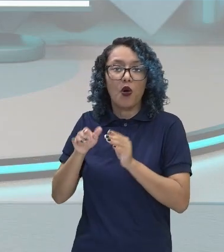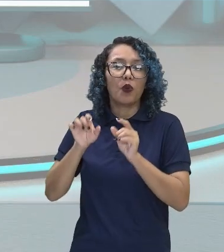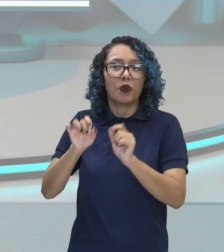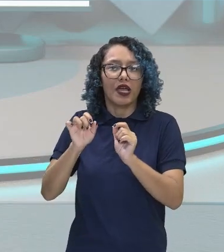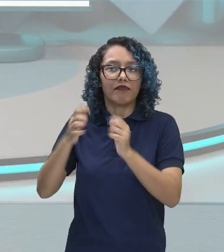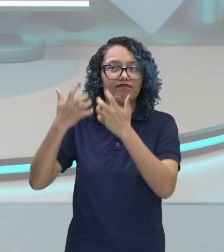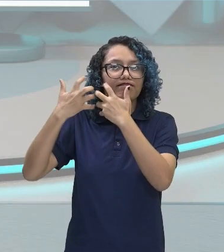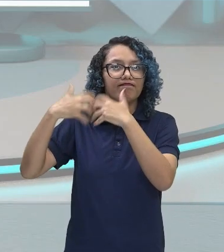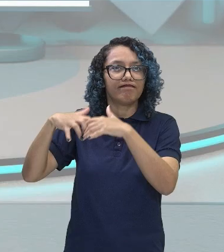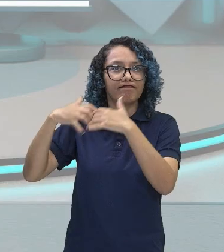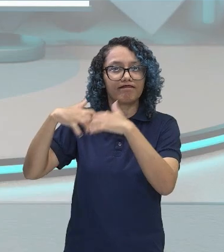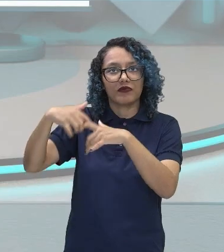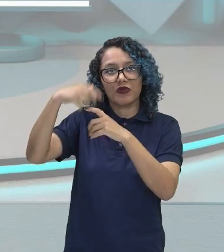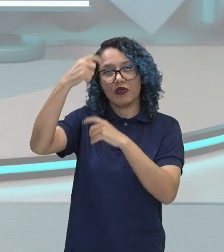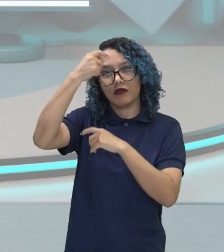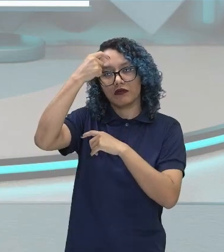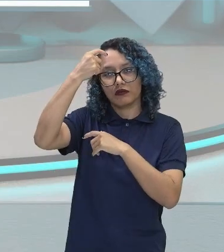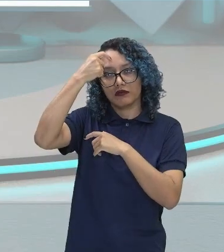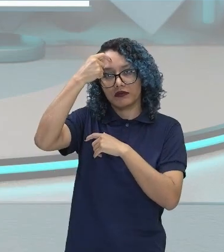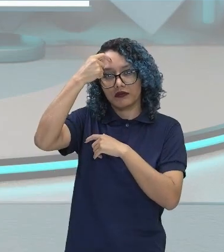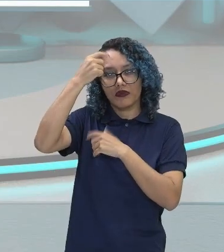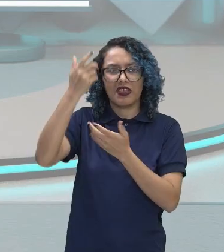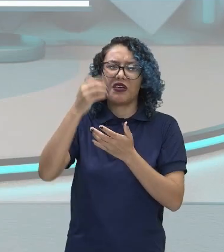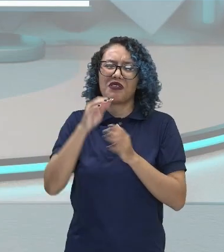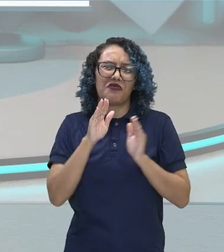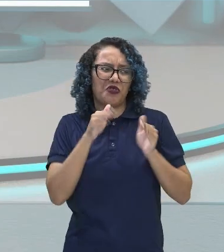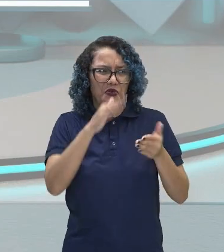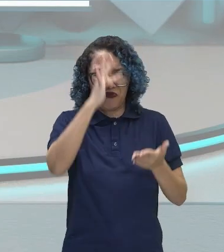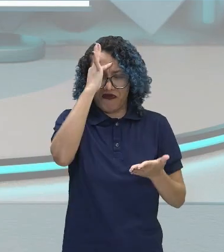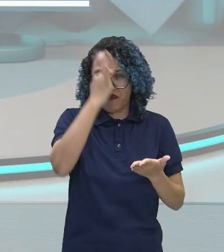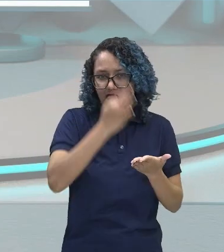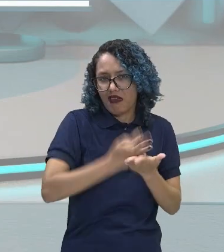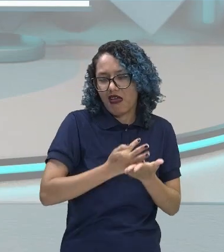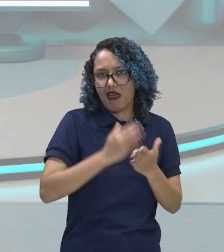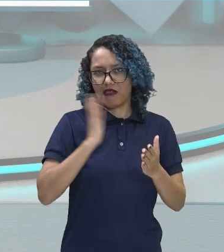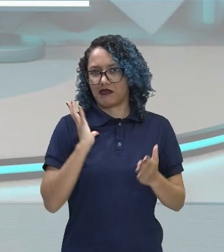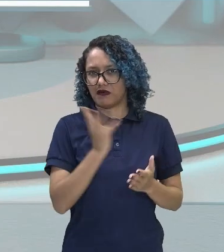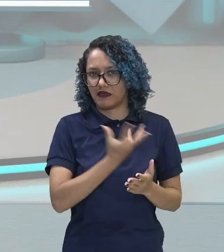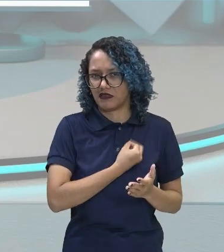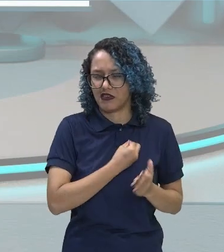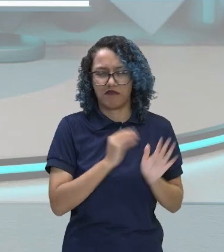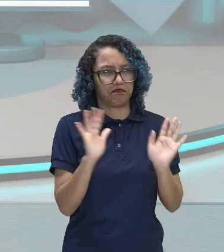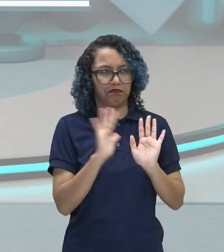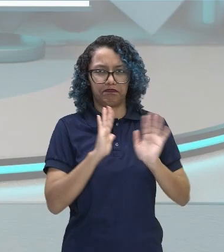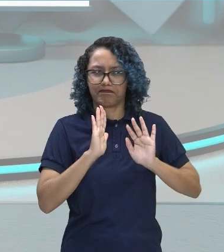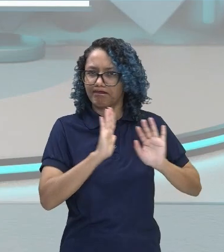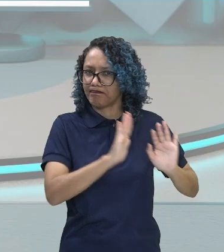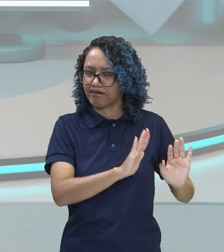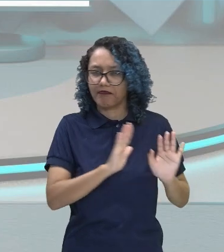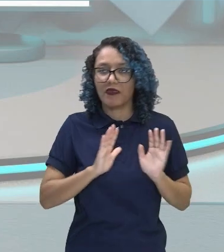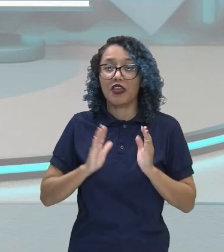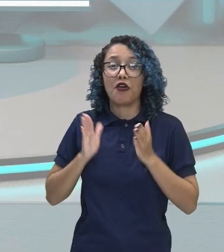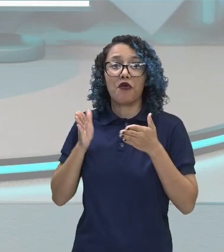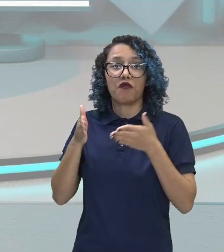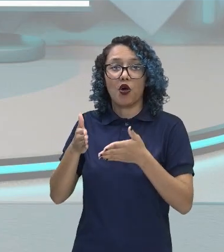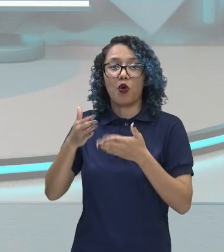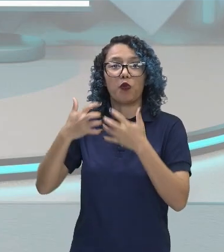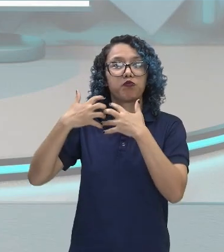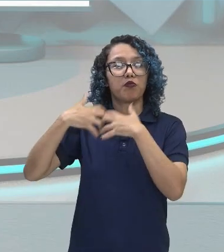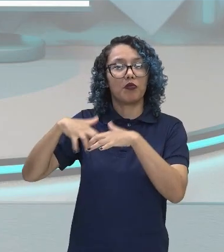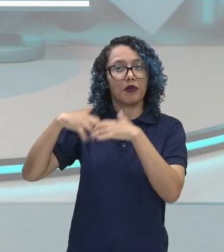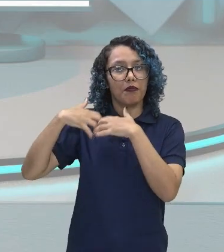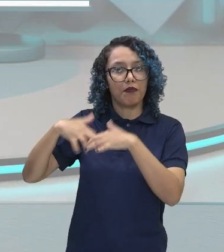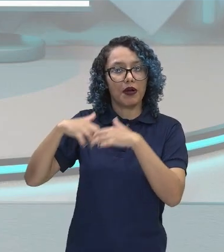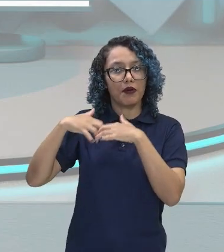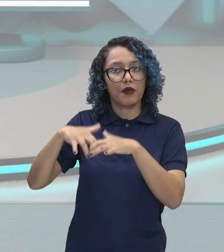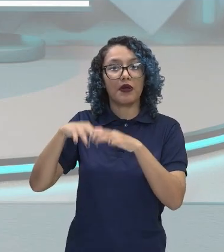Ele não está preocupado com fé, nem com salvação, nada disso. Ele é racional, ele vai